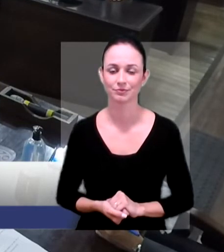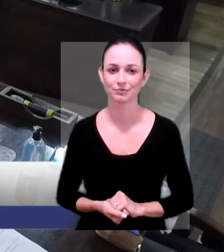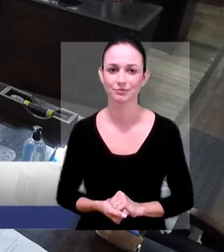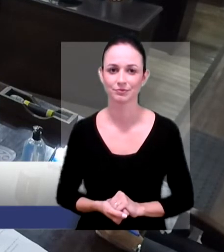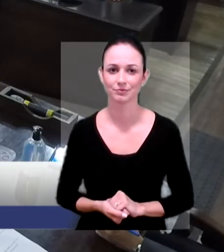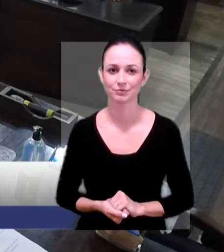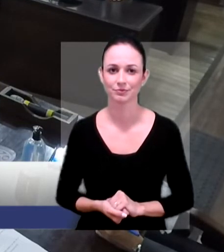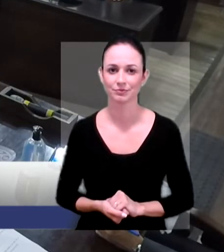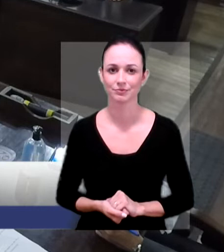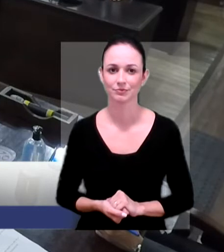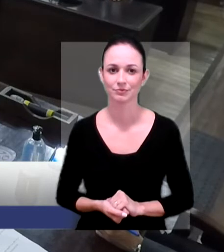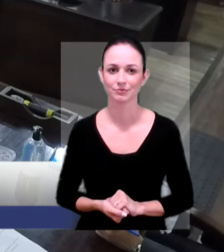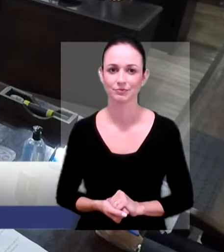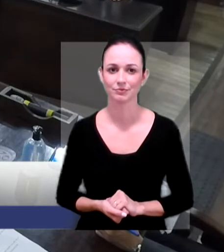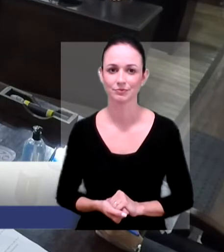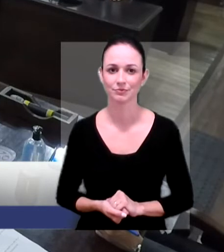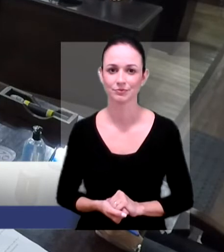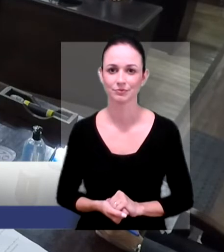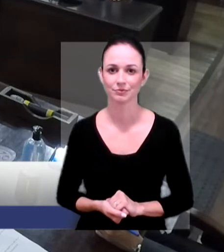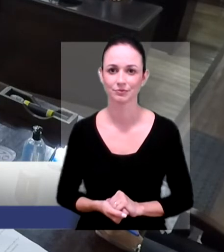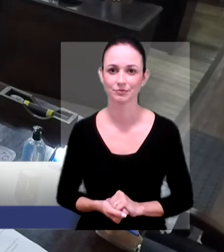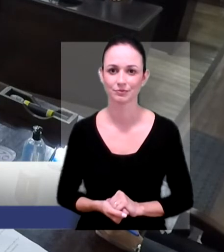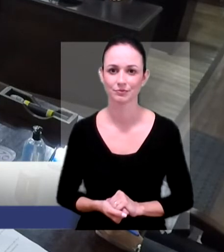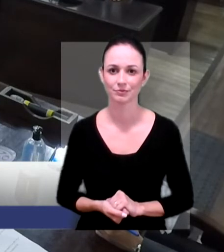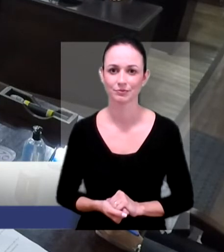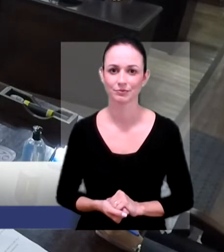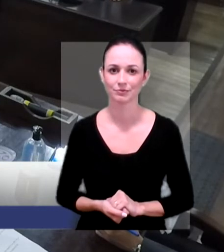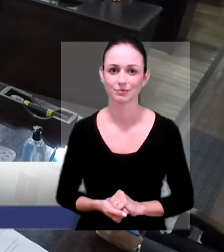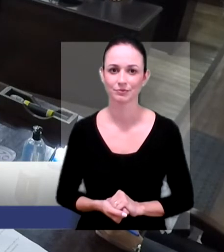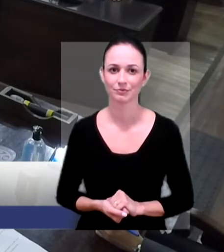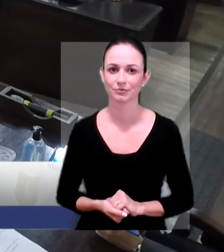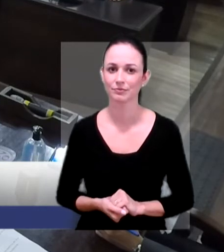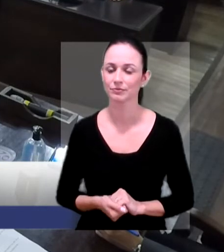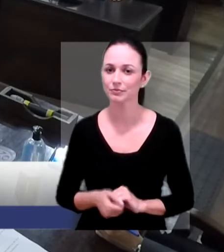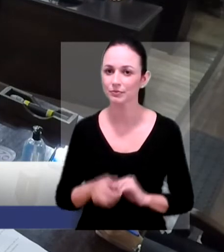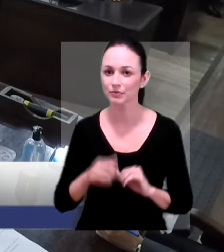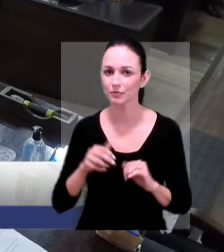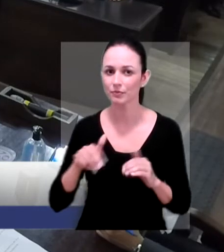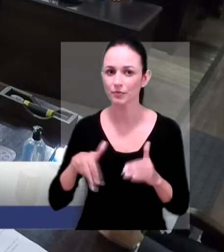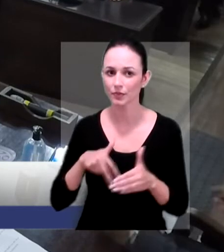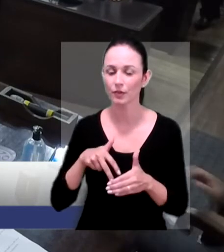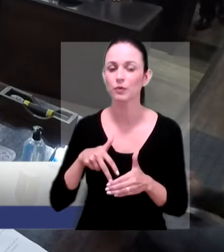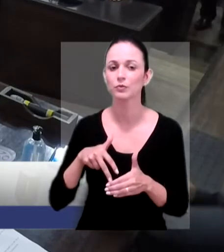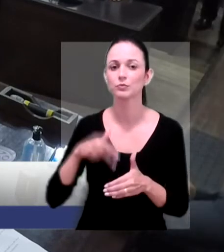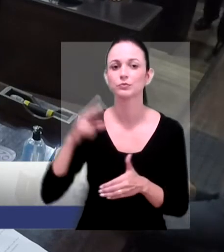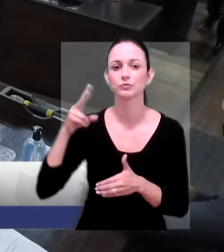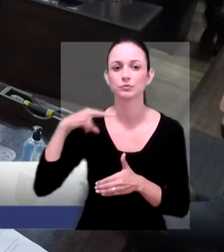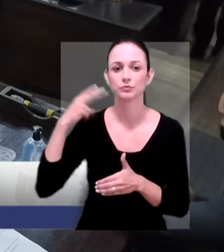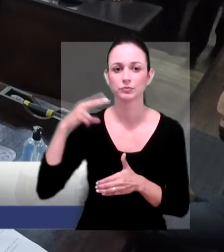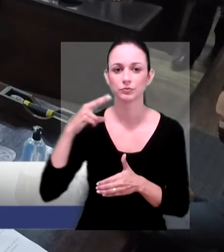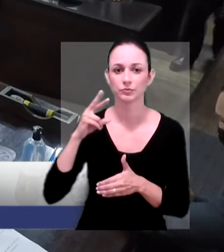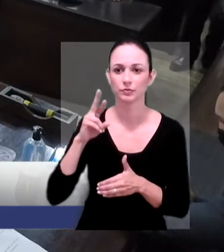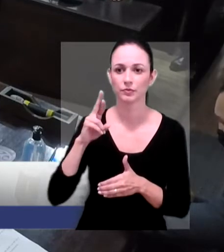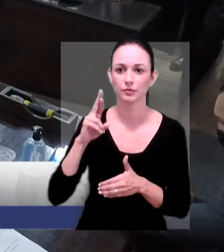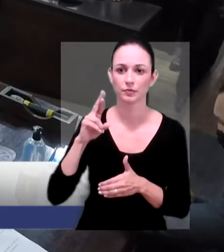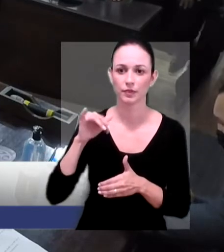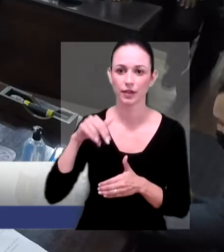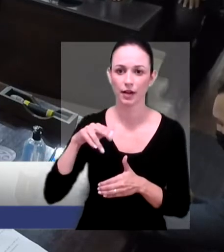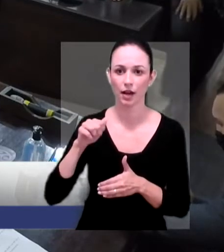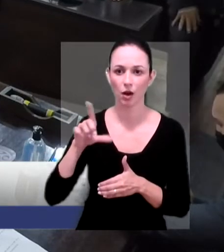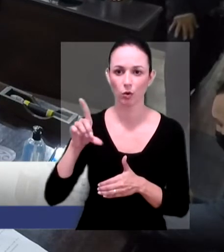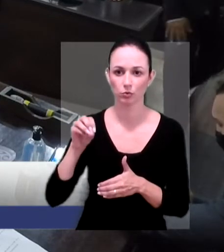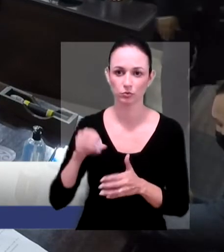Pode ser? Não, pode ser? Pode. Com a palavra o vereador Rinaldo Lucchesi,